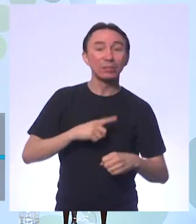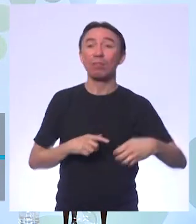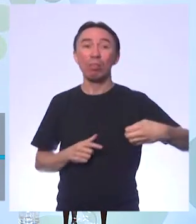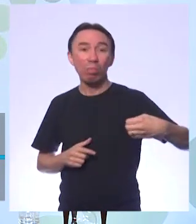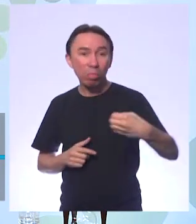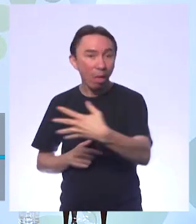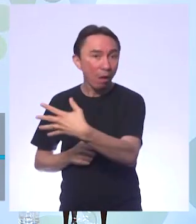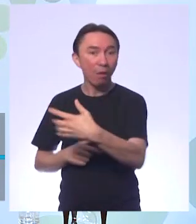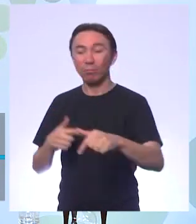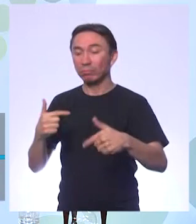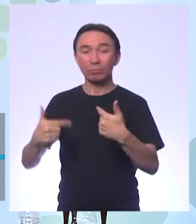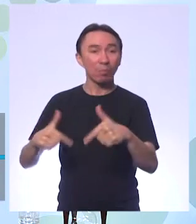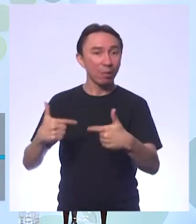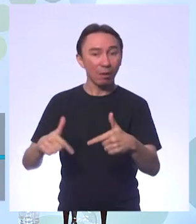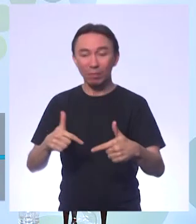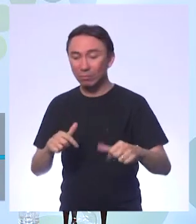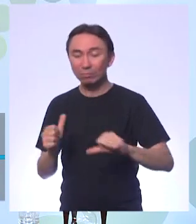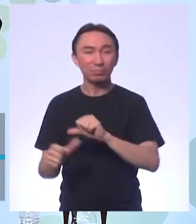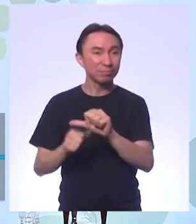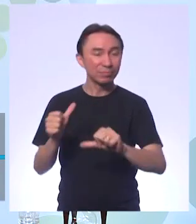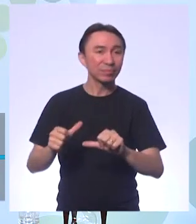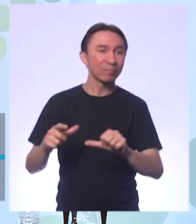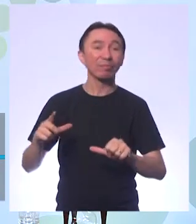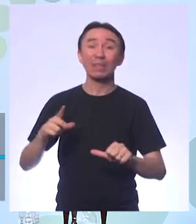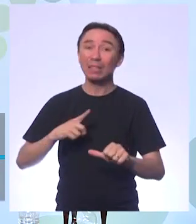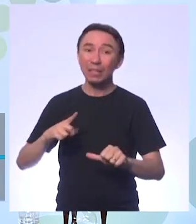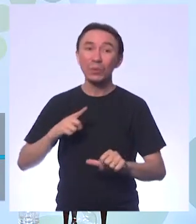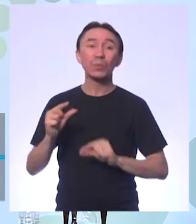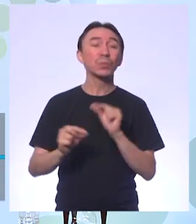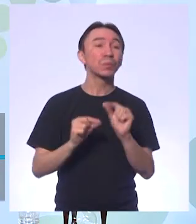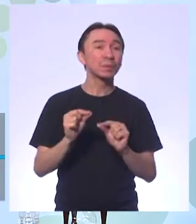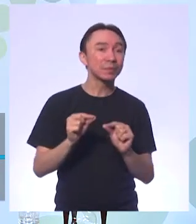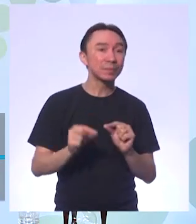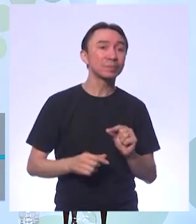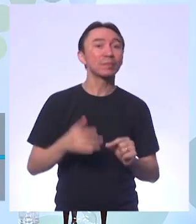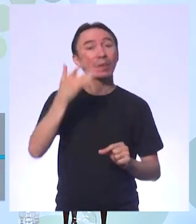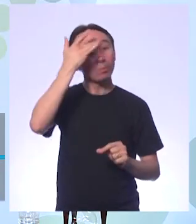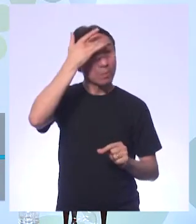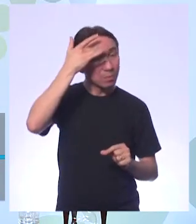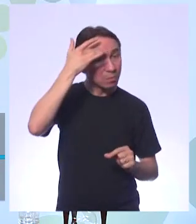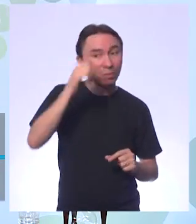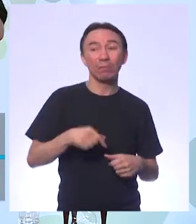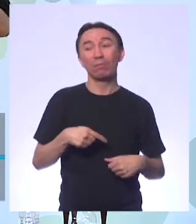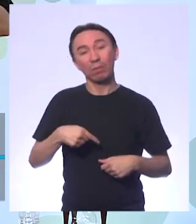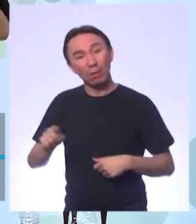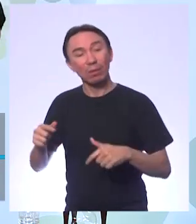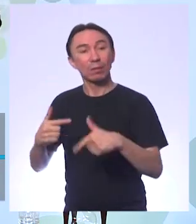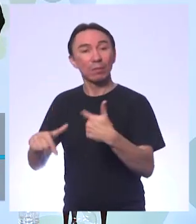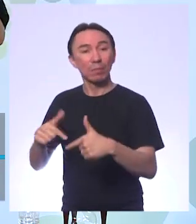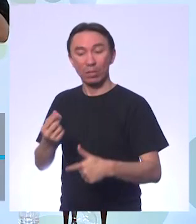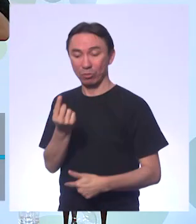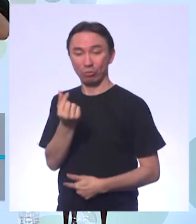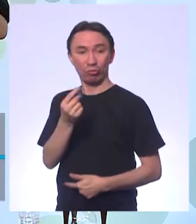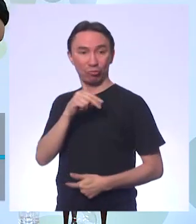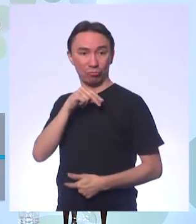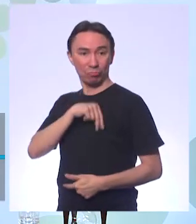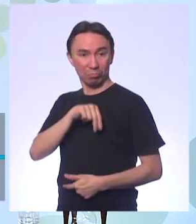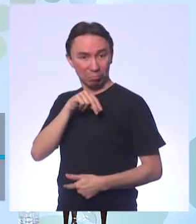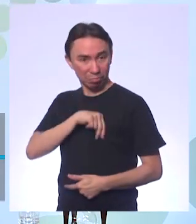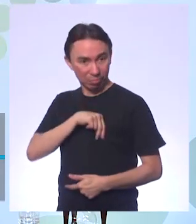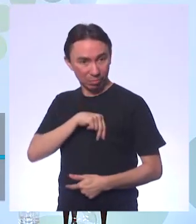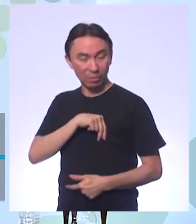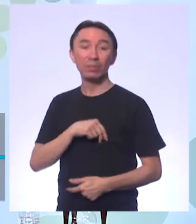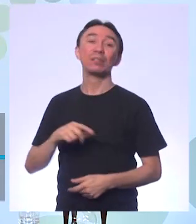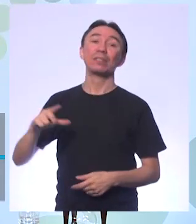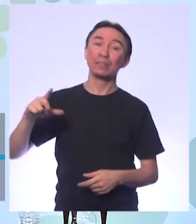um proletariado, que é aquele que recebe um salário. Nós temos um burguês, que é o